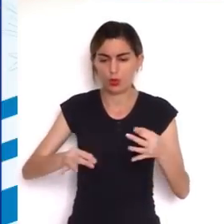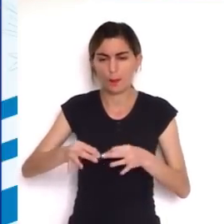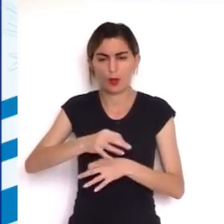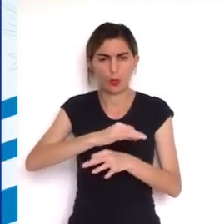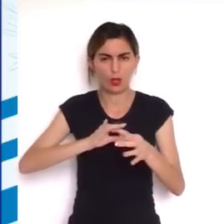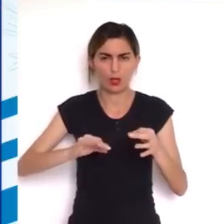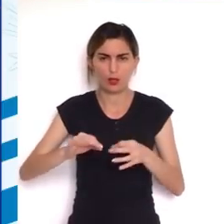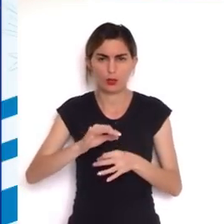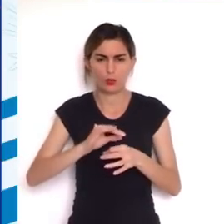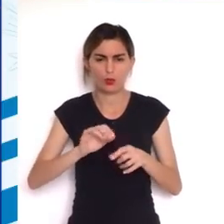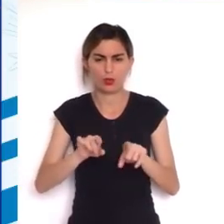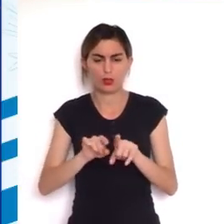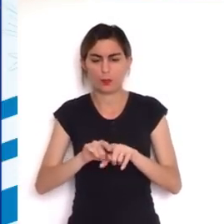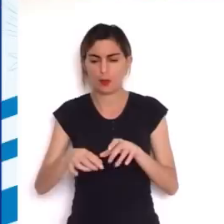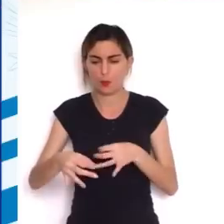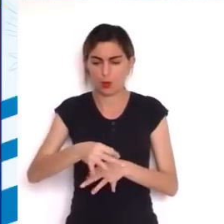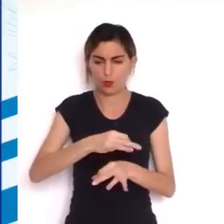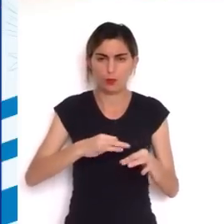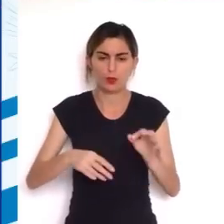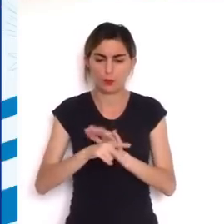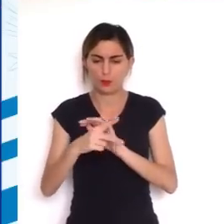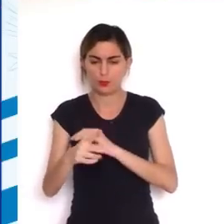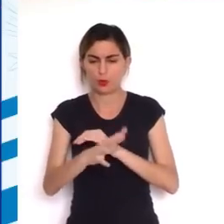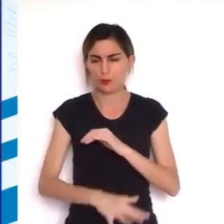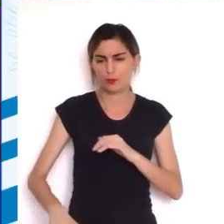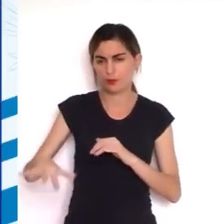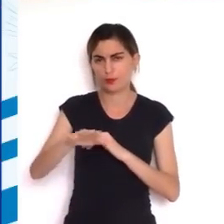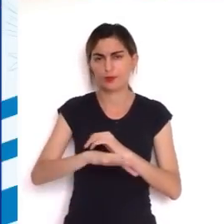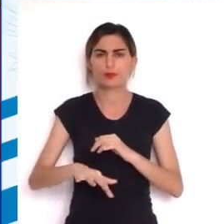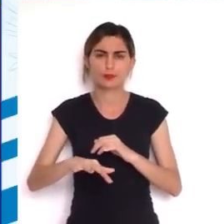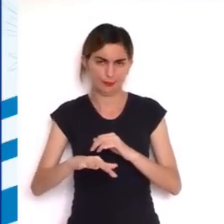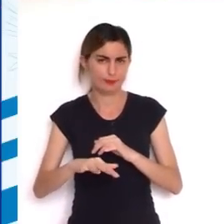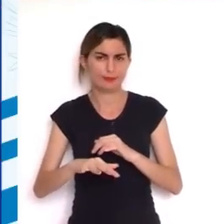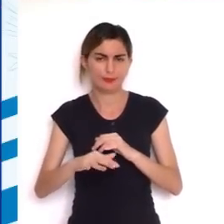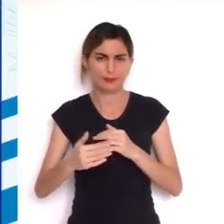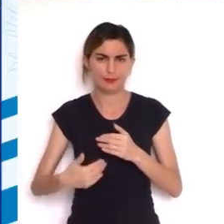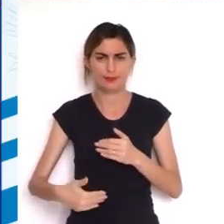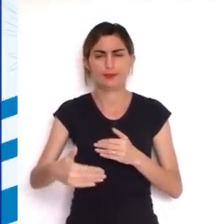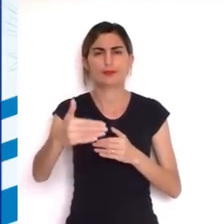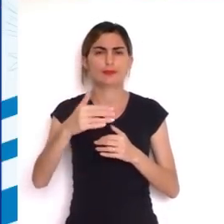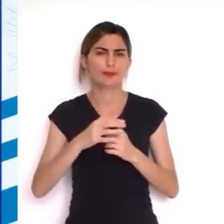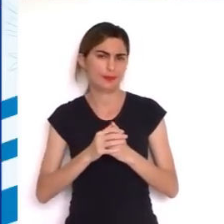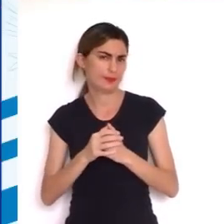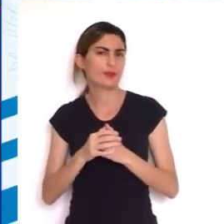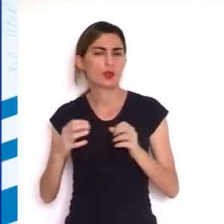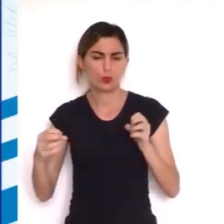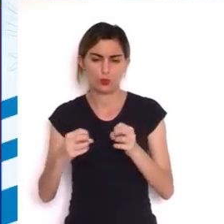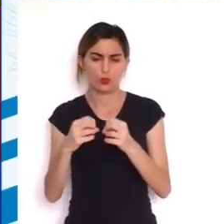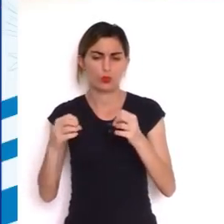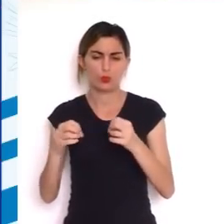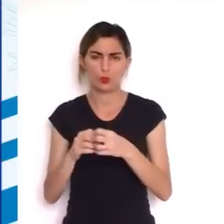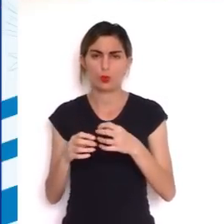agitação molecular e do movimento do próprio meio ou de parte deste meio. Movimento de